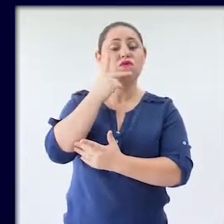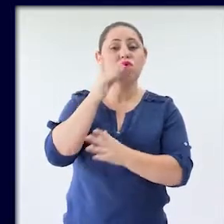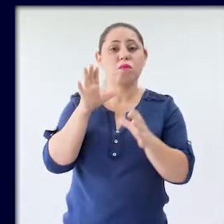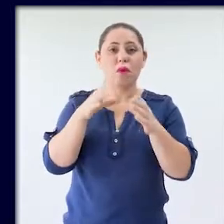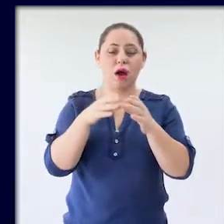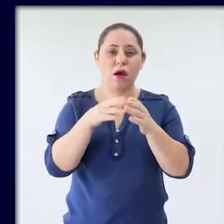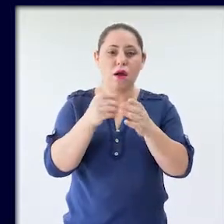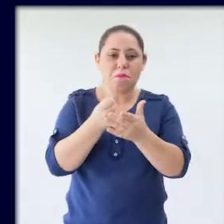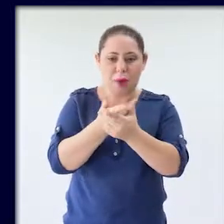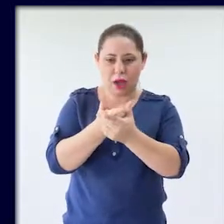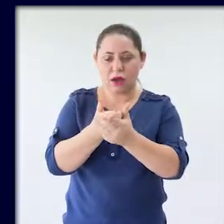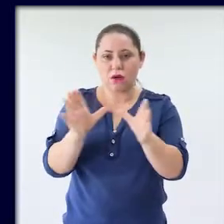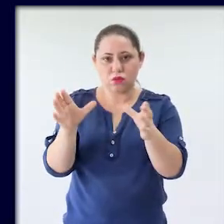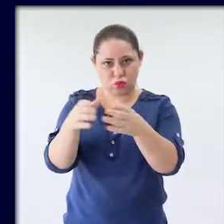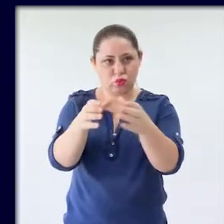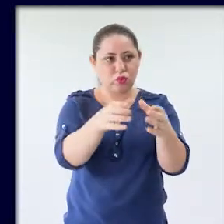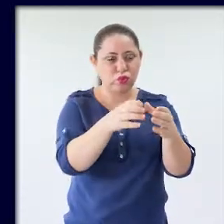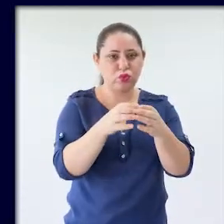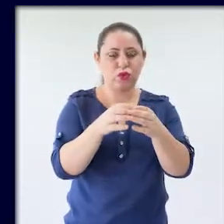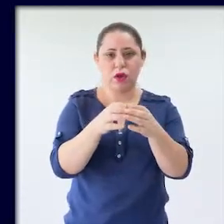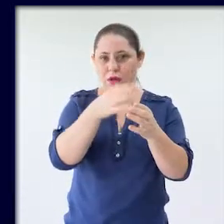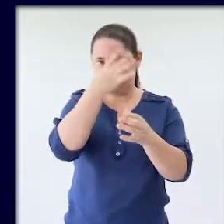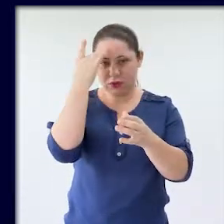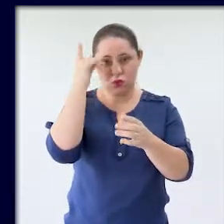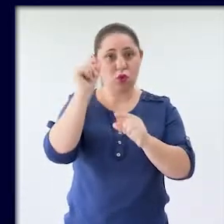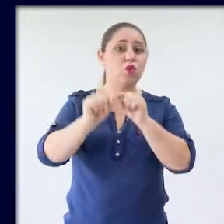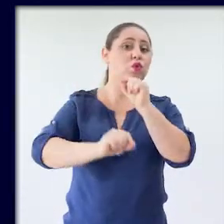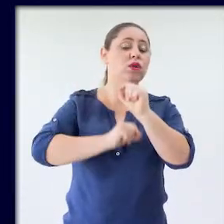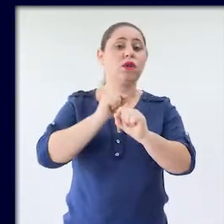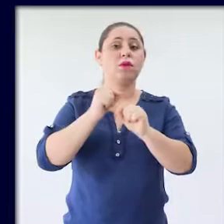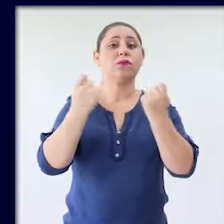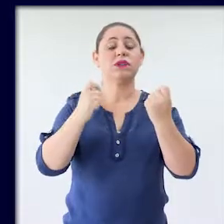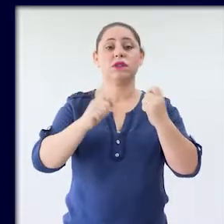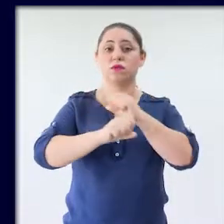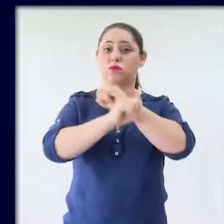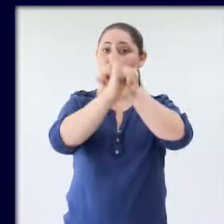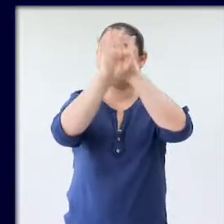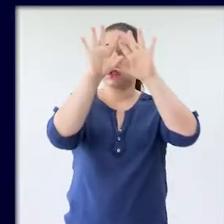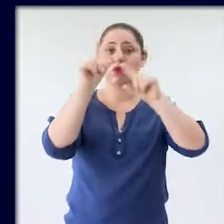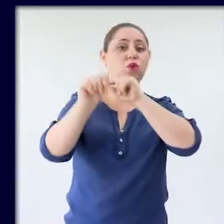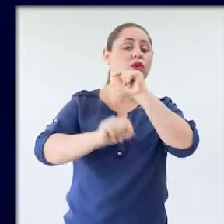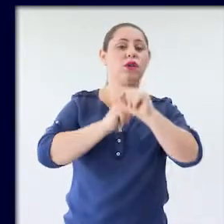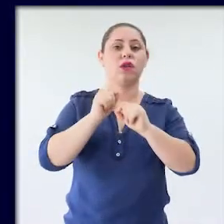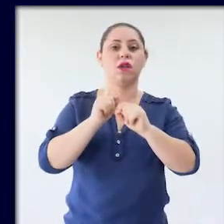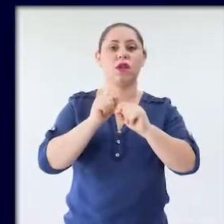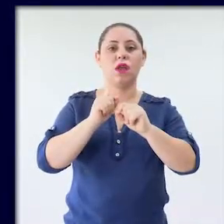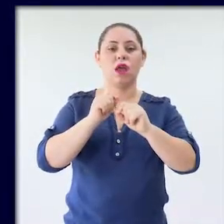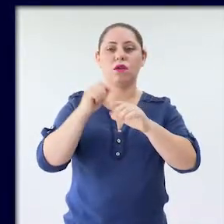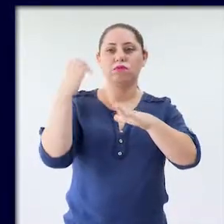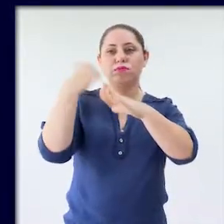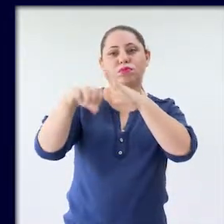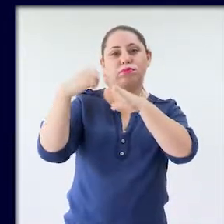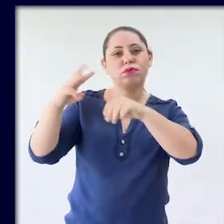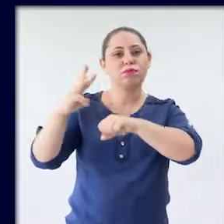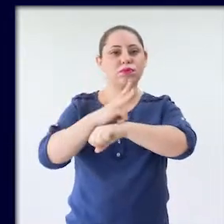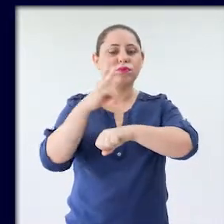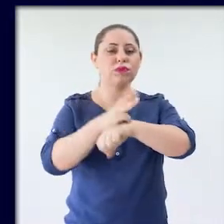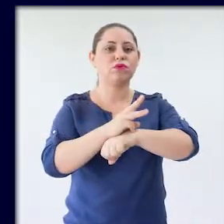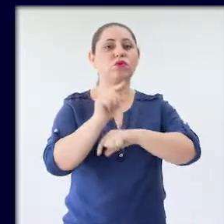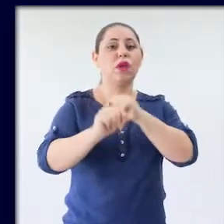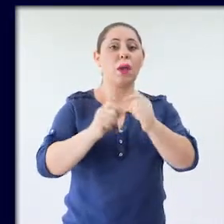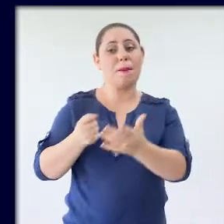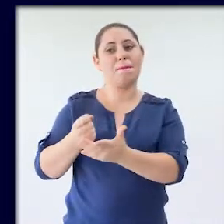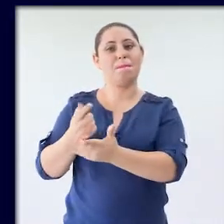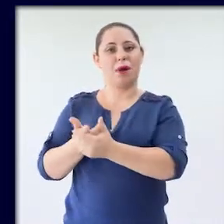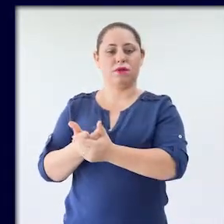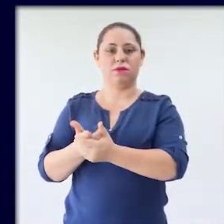coligação, e que conste que se trata de impulsionamento contratado, né? Não pode